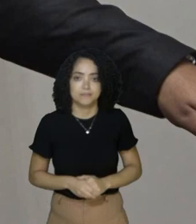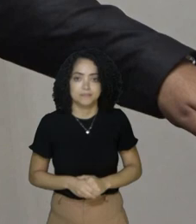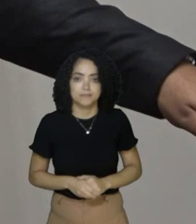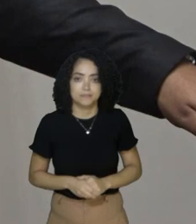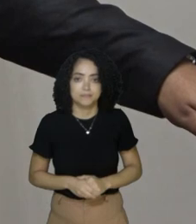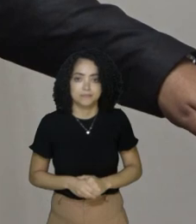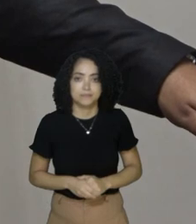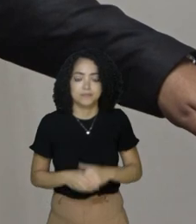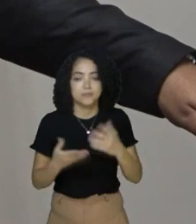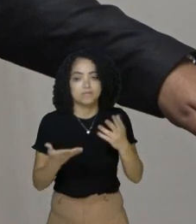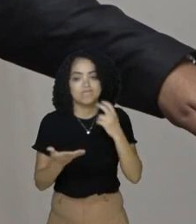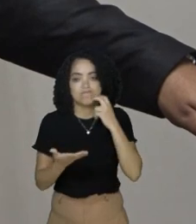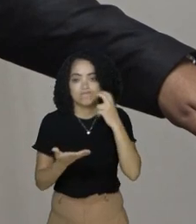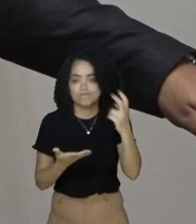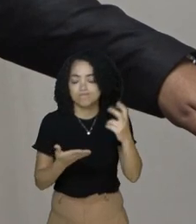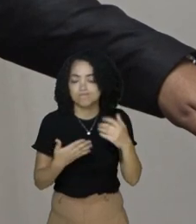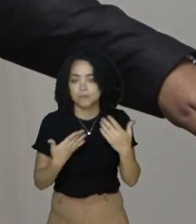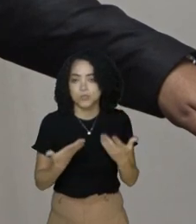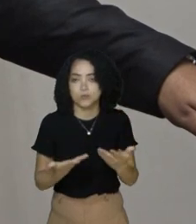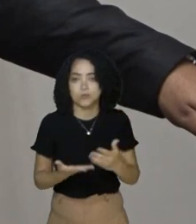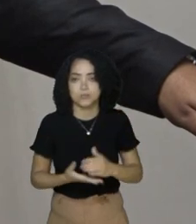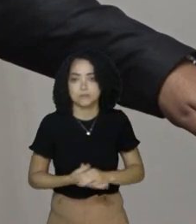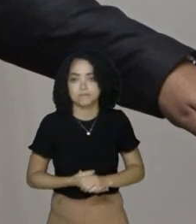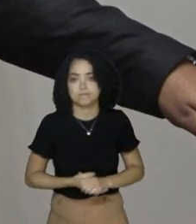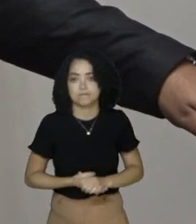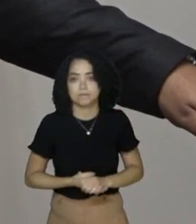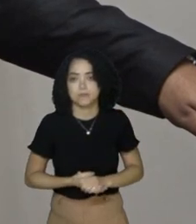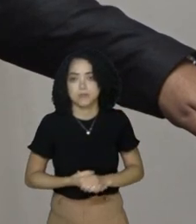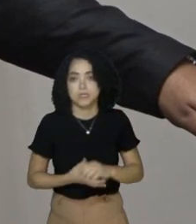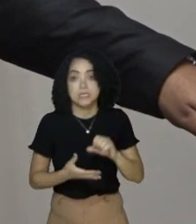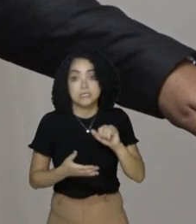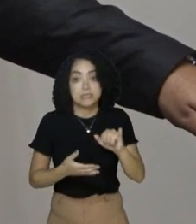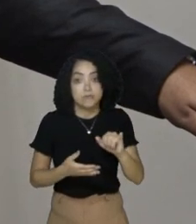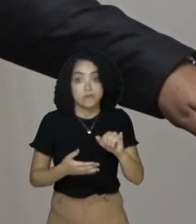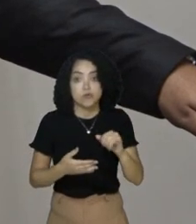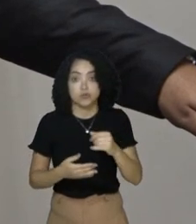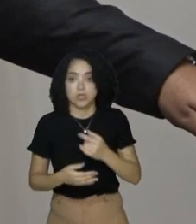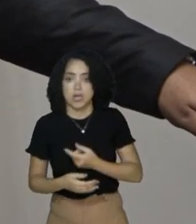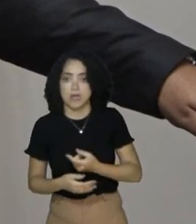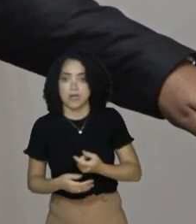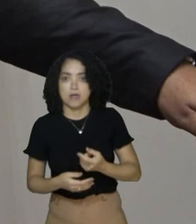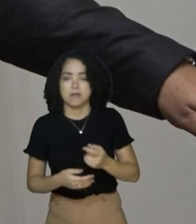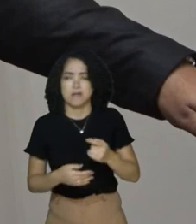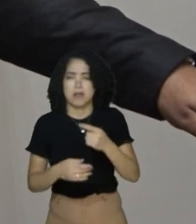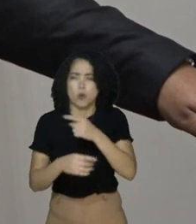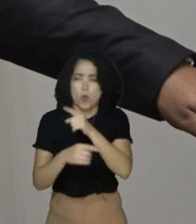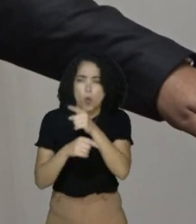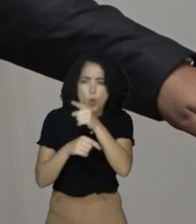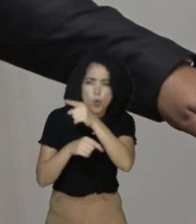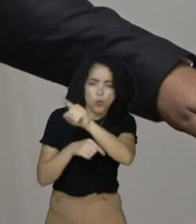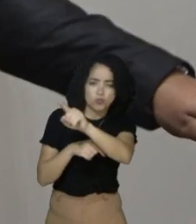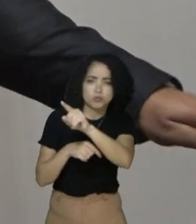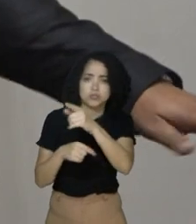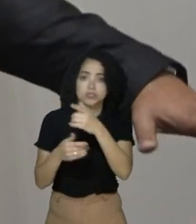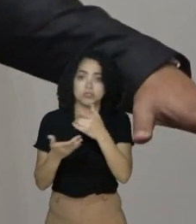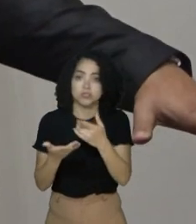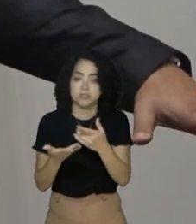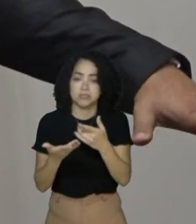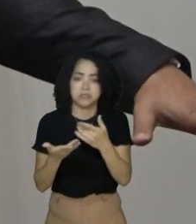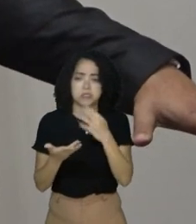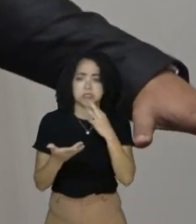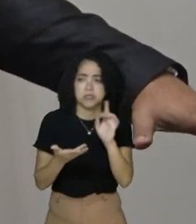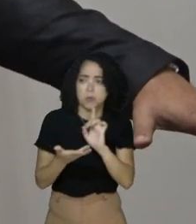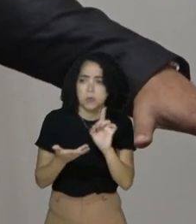Isso é uma vergonha. Se fosse lá um rincão, um fim de mundo, um lugar perdido, incerto e